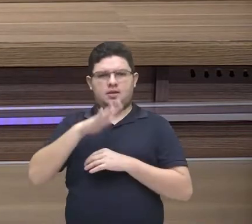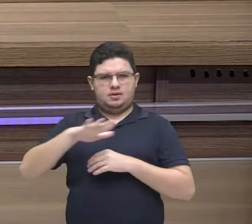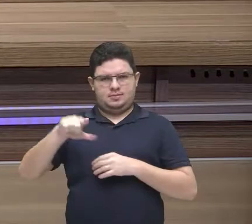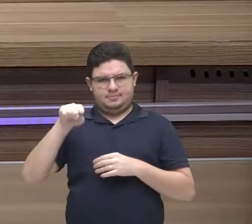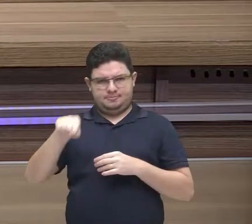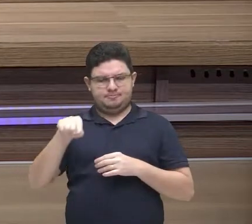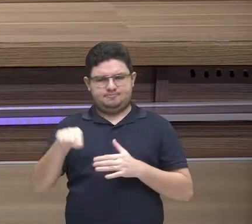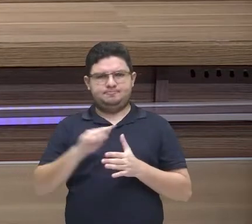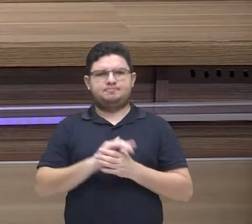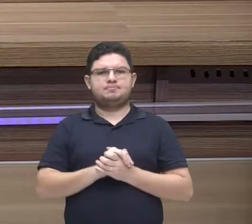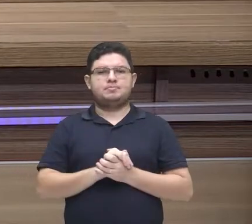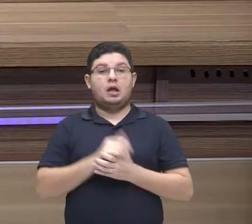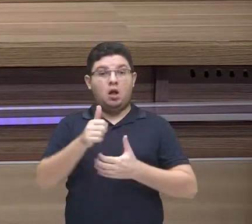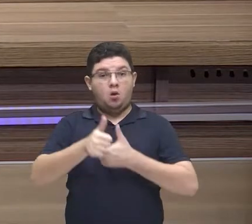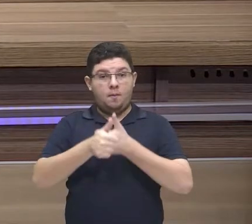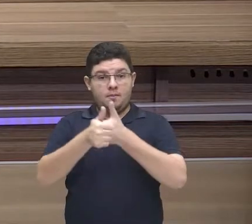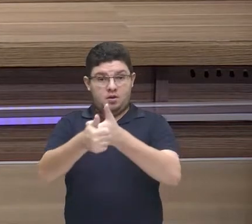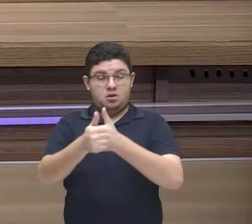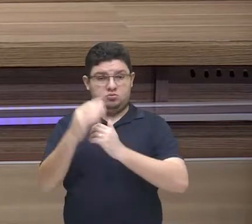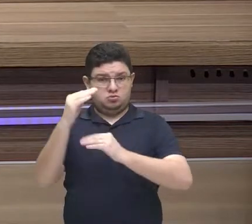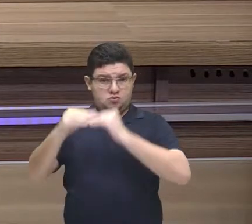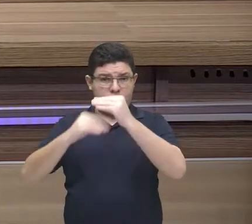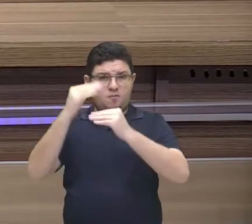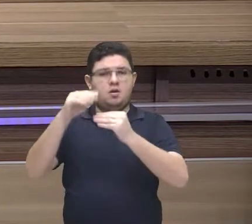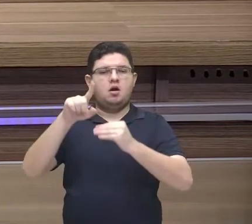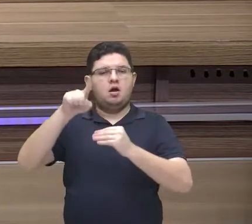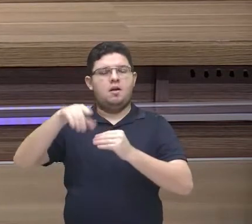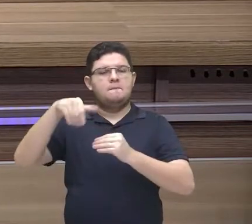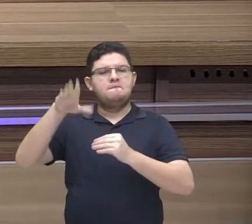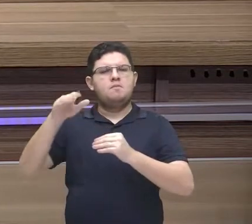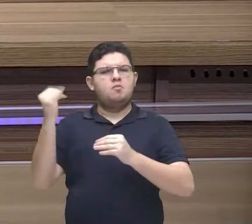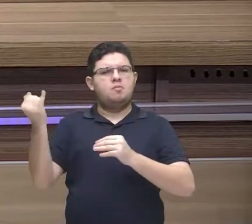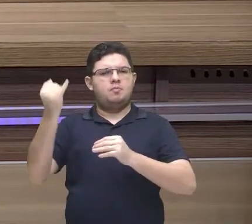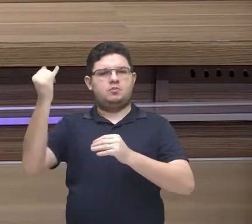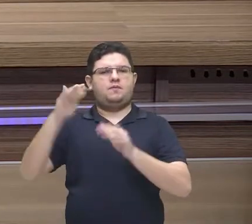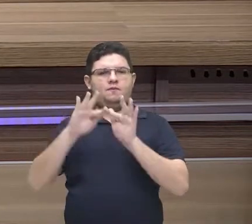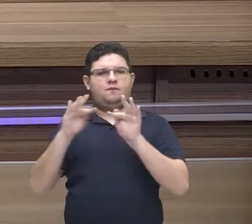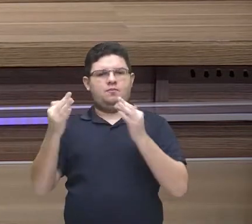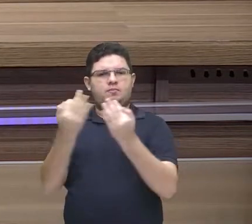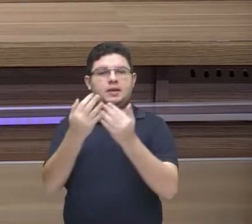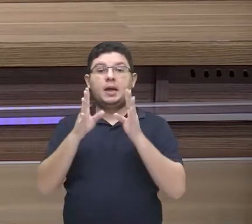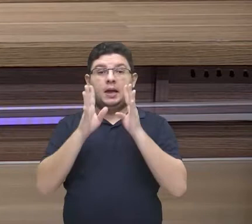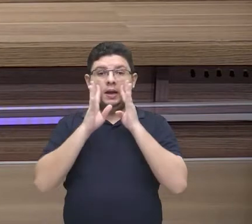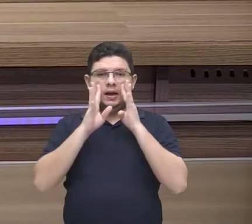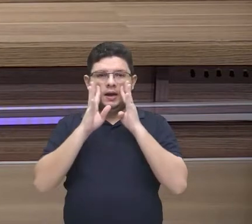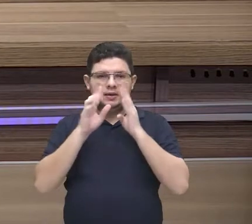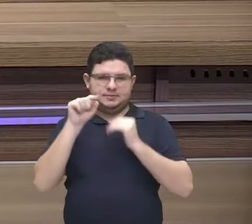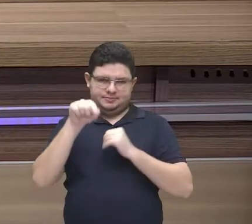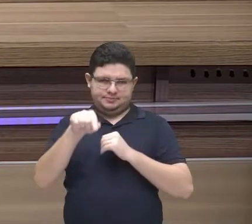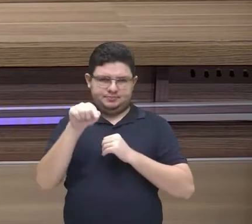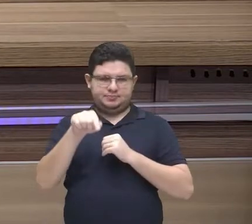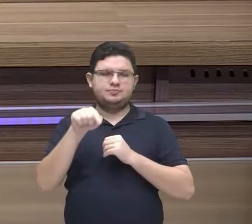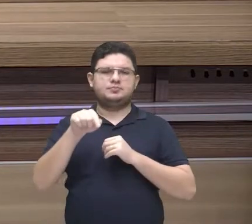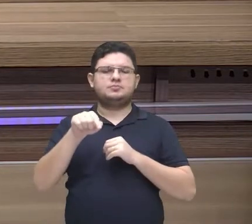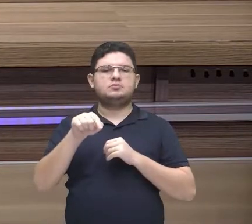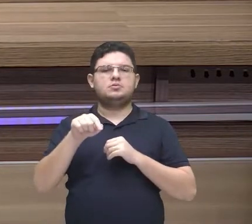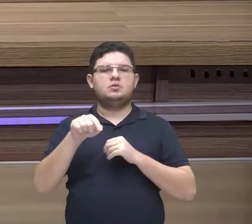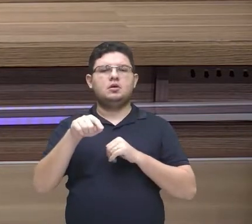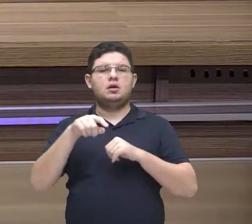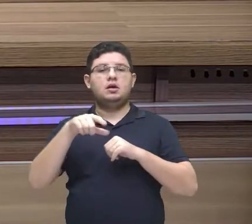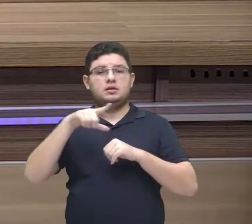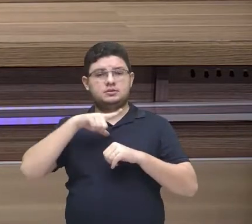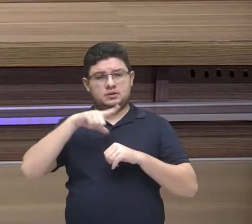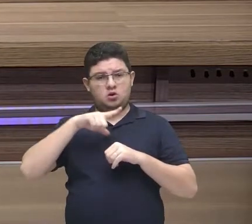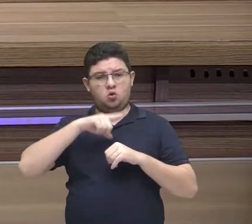do desenvolvimento é a coisa mais importante, que a família tem que manter um espaço, né, uma liberdade